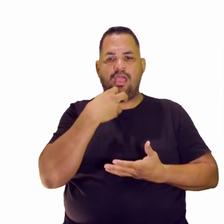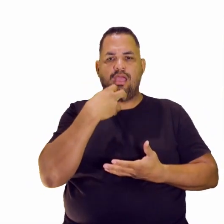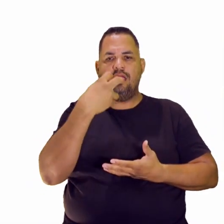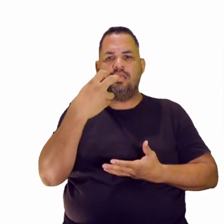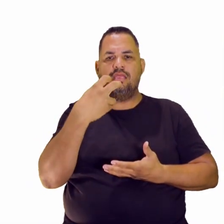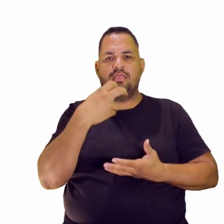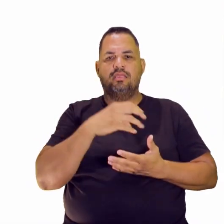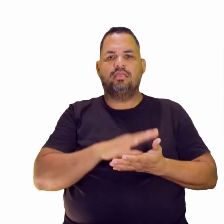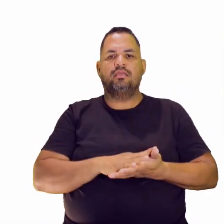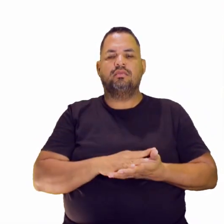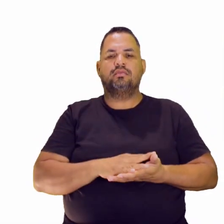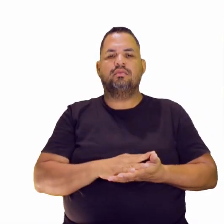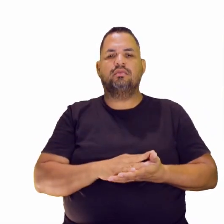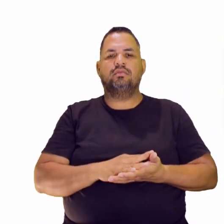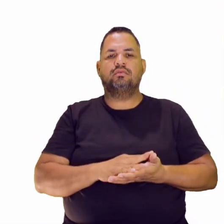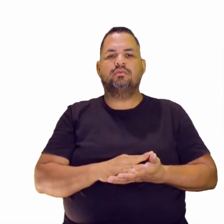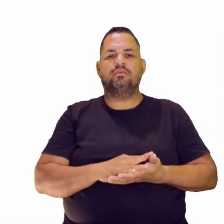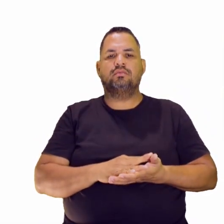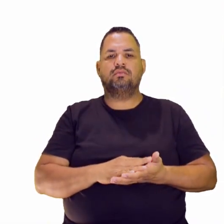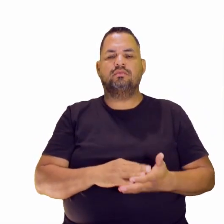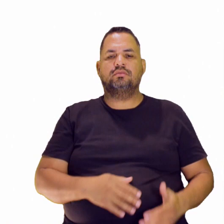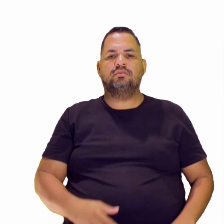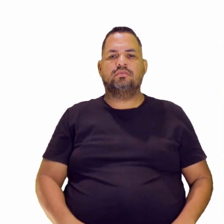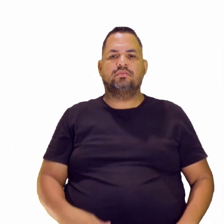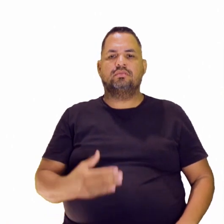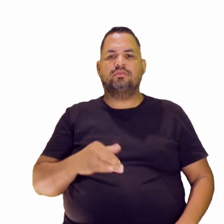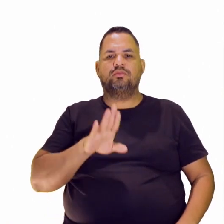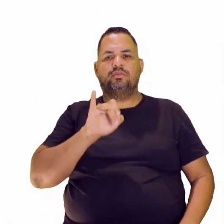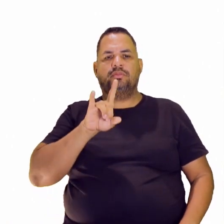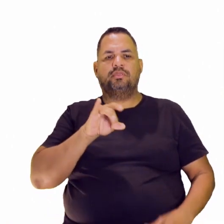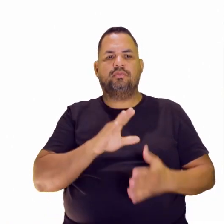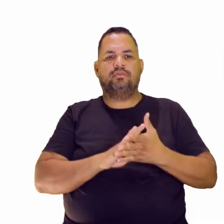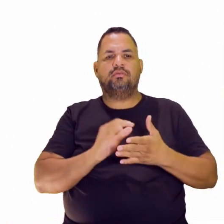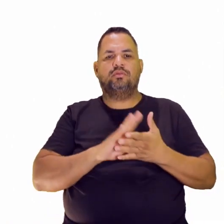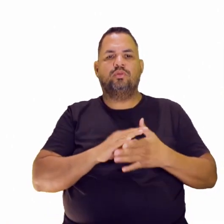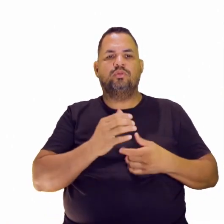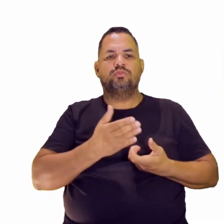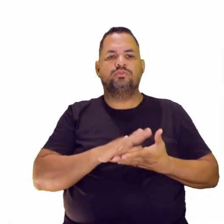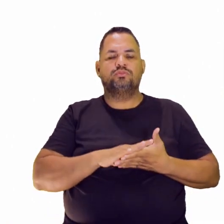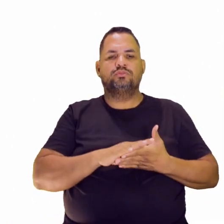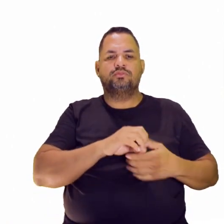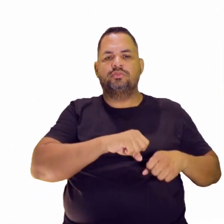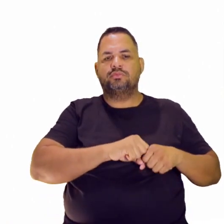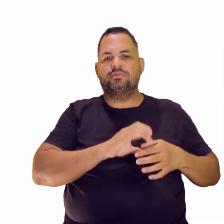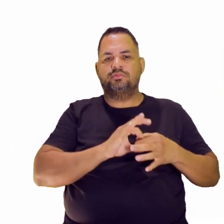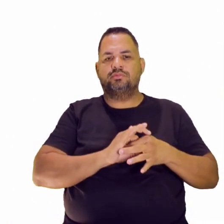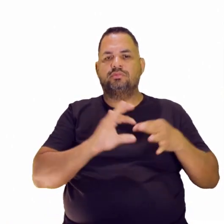Morte, feita por Pedro Américo em 1888,